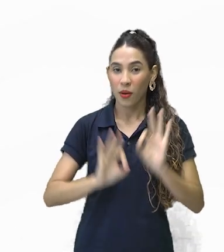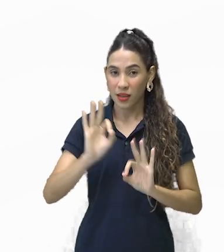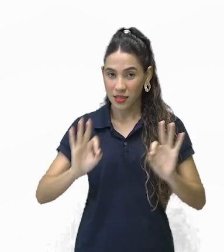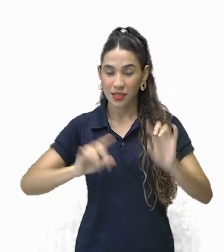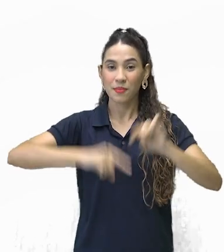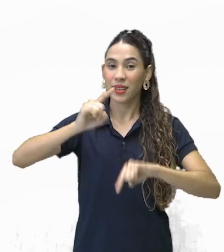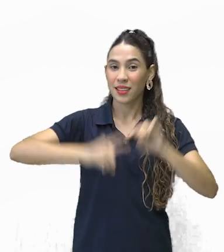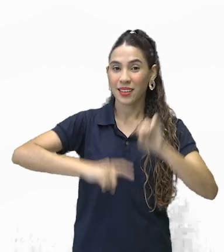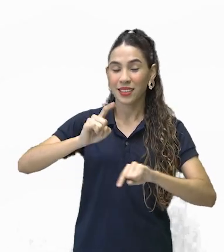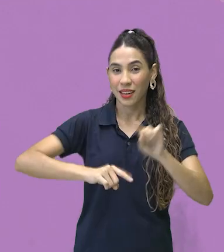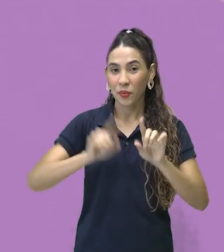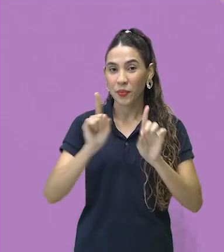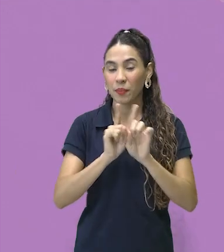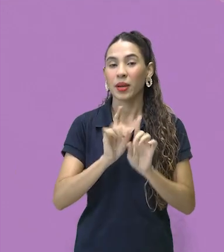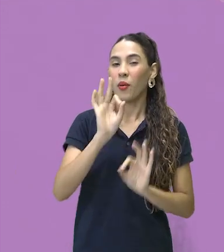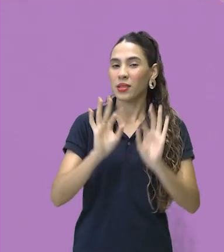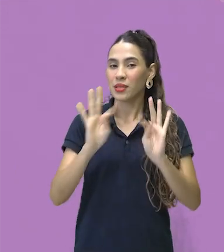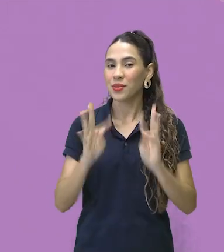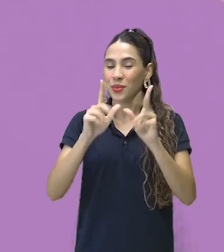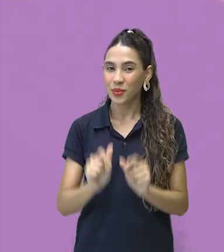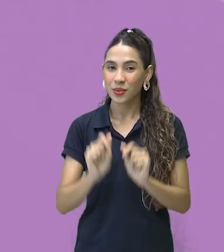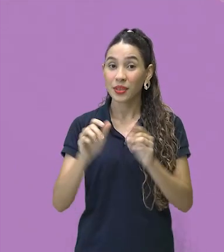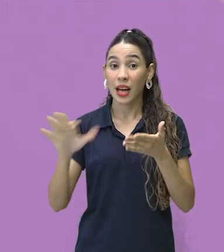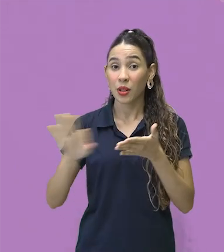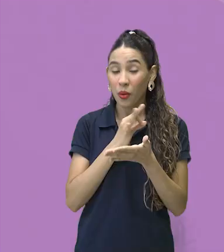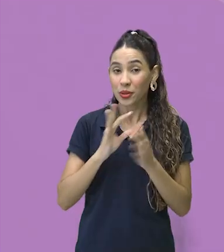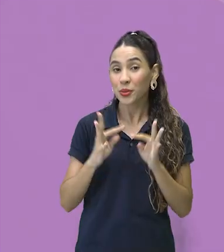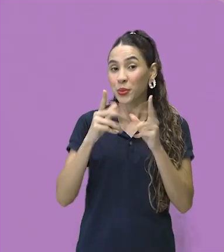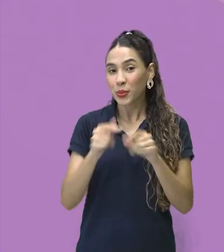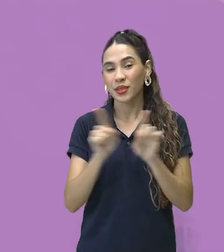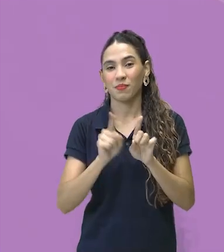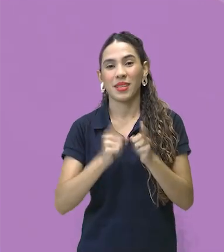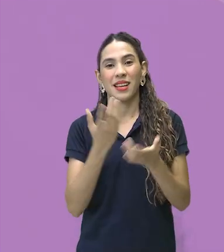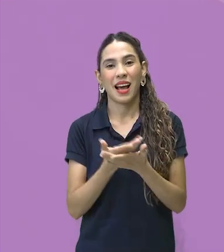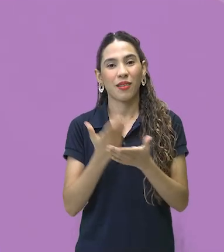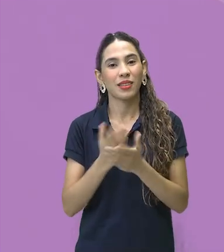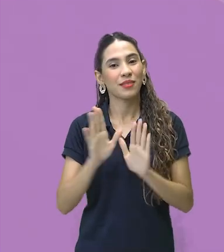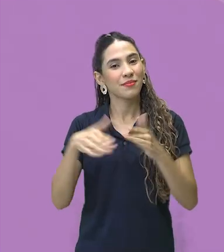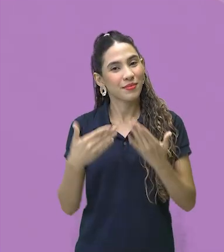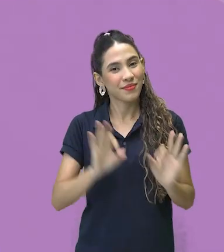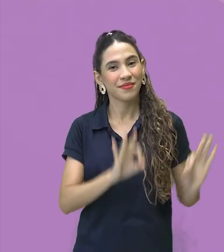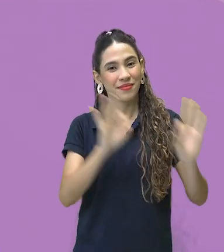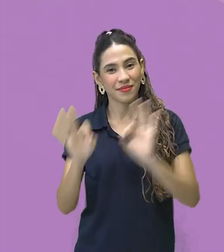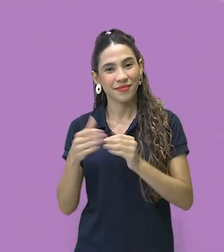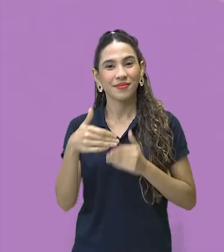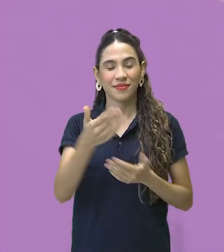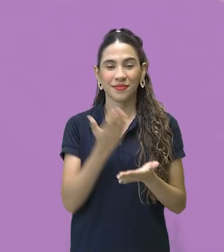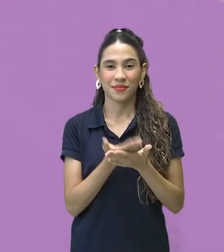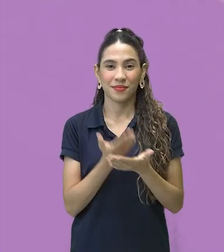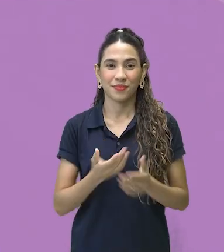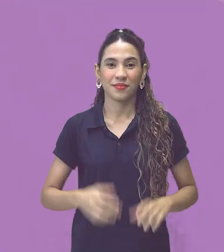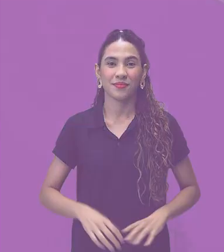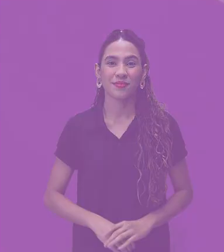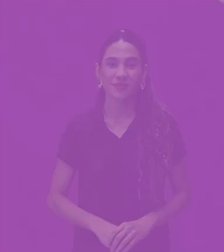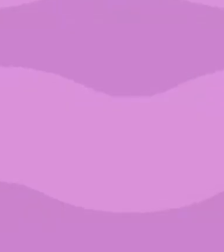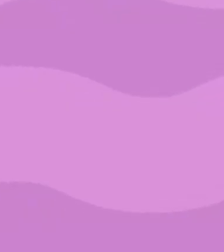o seu material, organize tudo e anote tudo da nossa aula. E sem mais demora, vamos à nossa